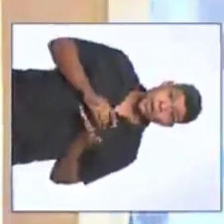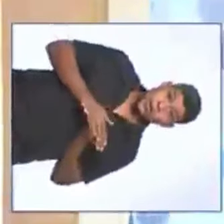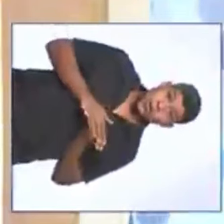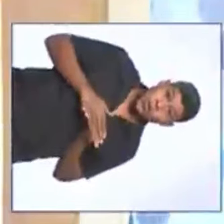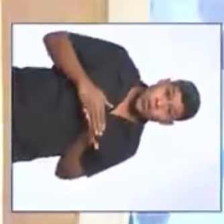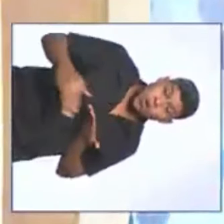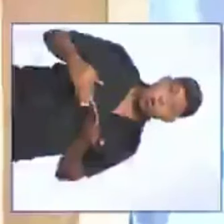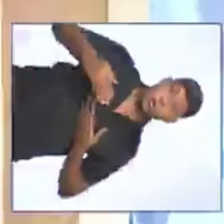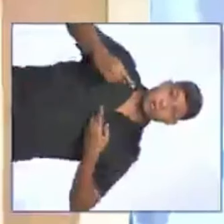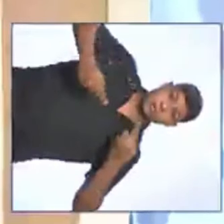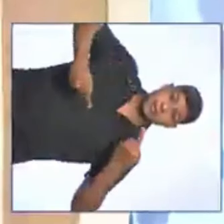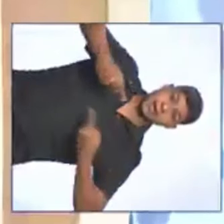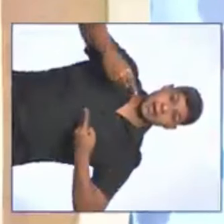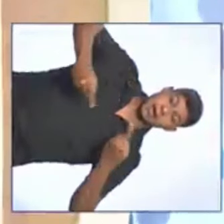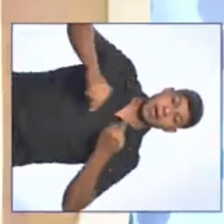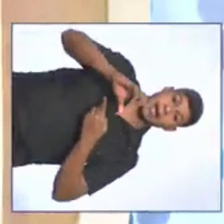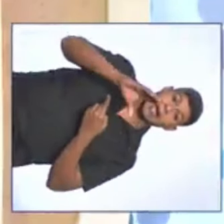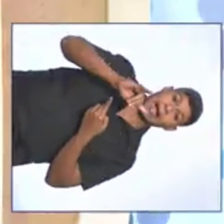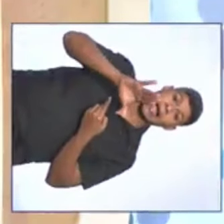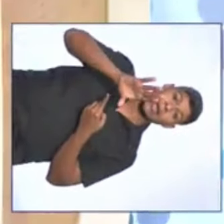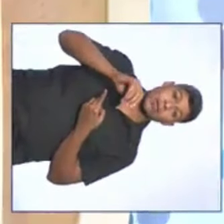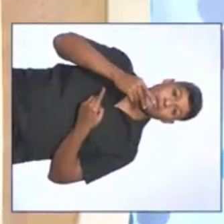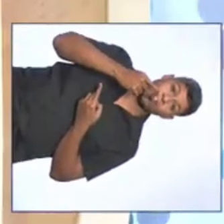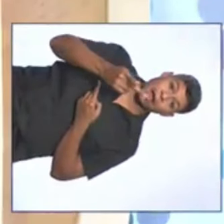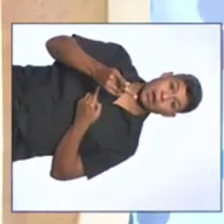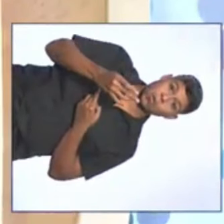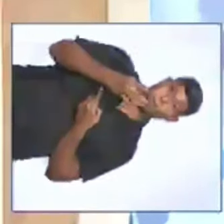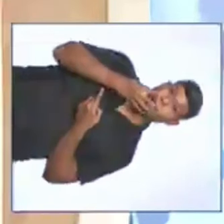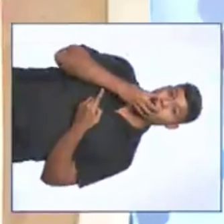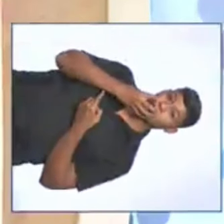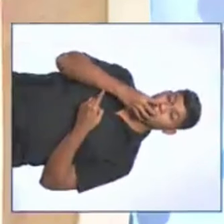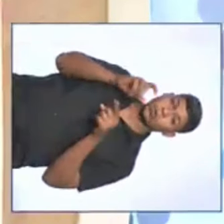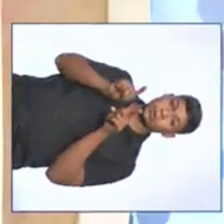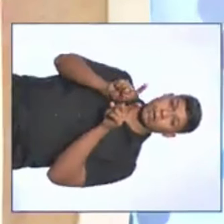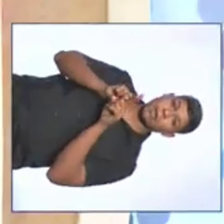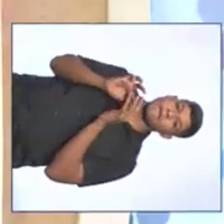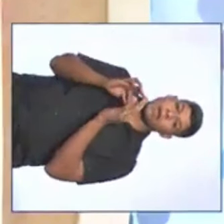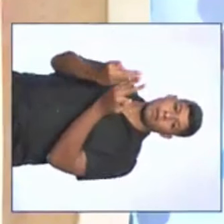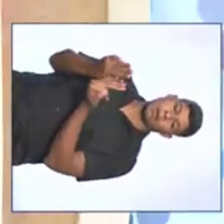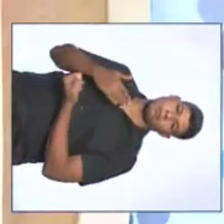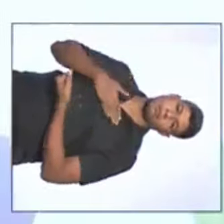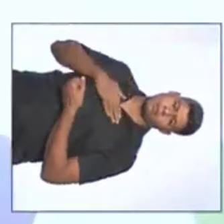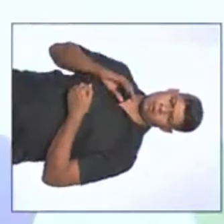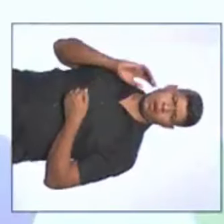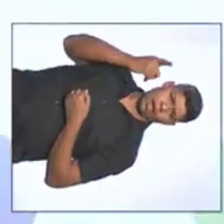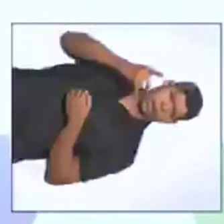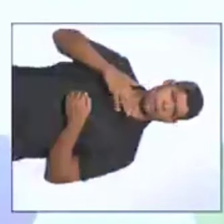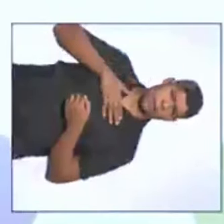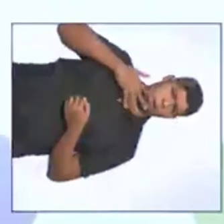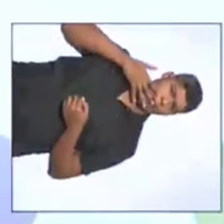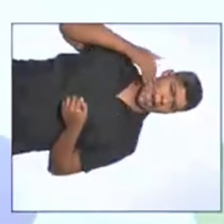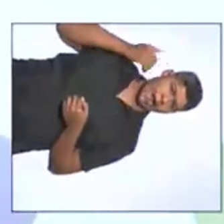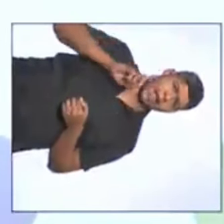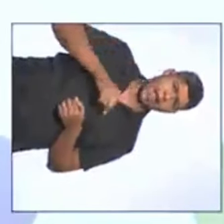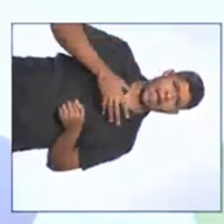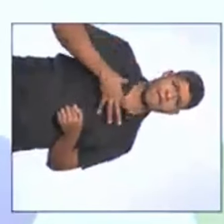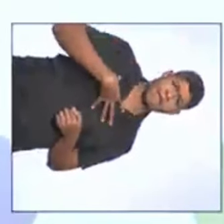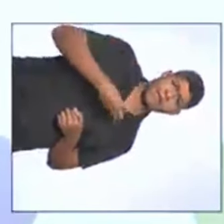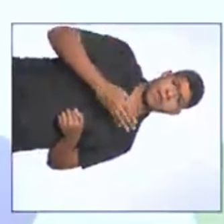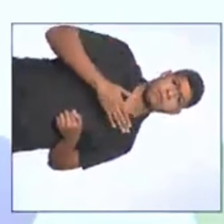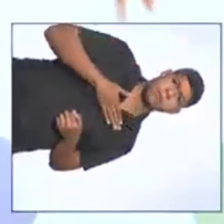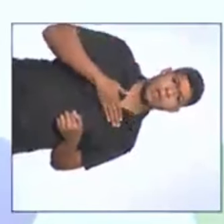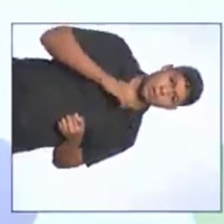debate aí, o Caio falou que até os cachorros fazem parte da família dele. Fazem, claro que fazem. Meus gatos são meus filhos, entendeu?